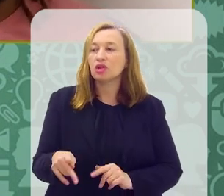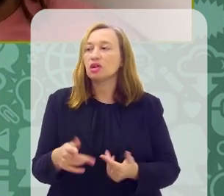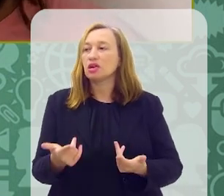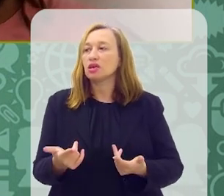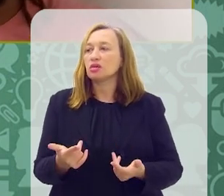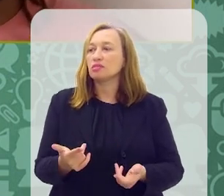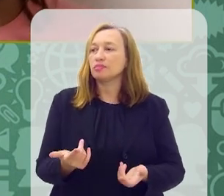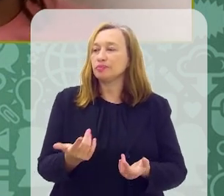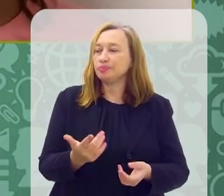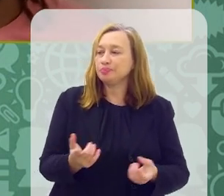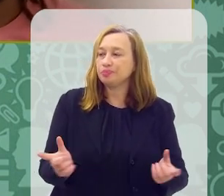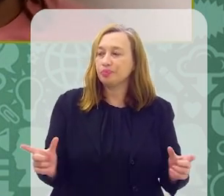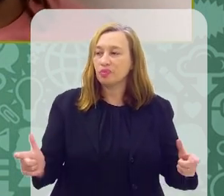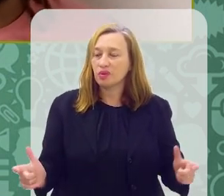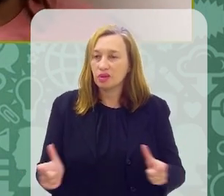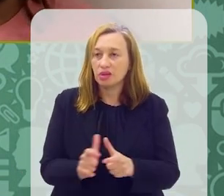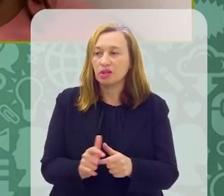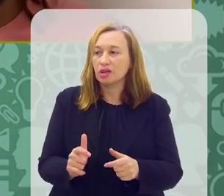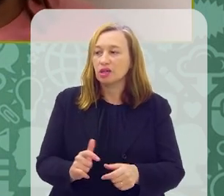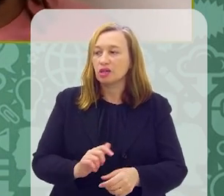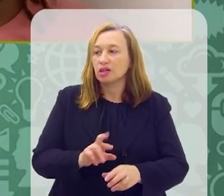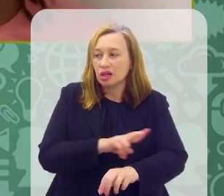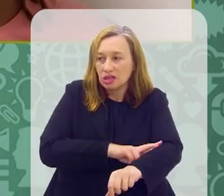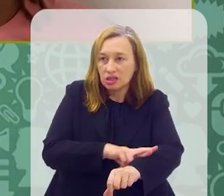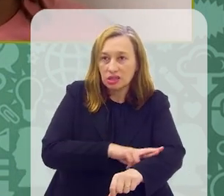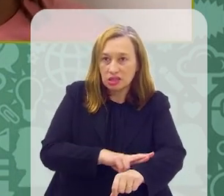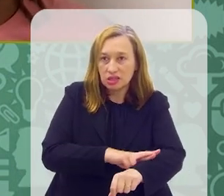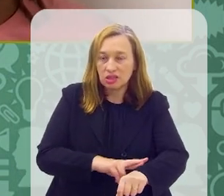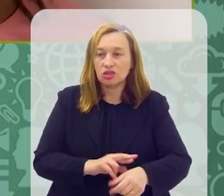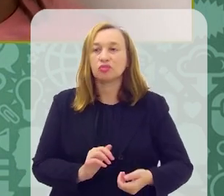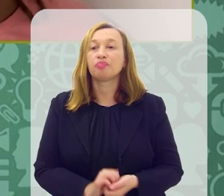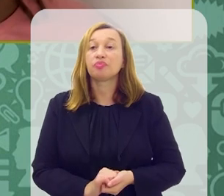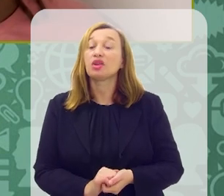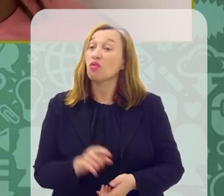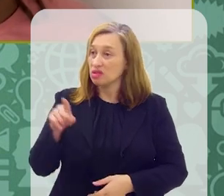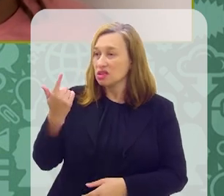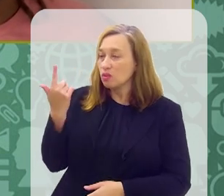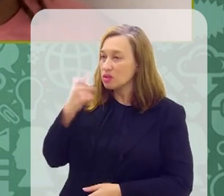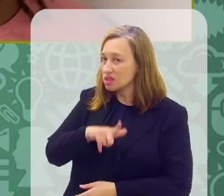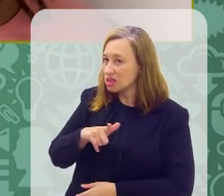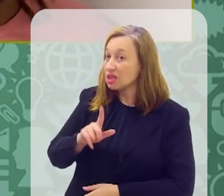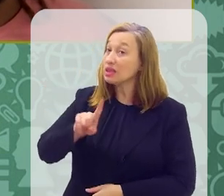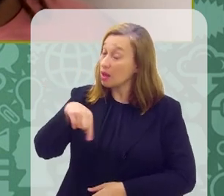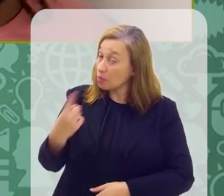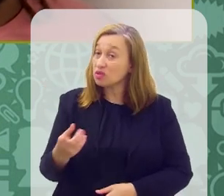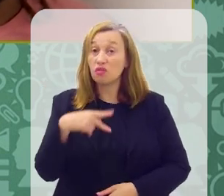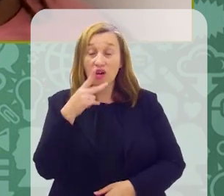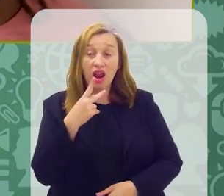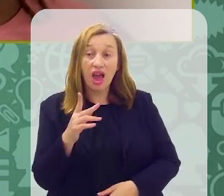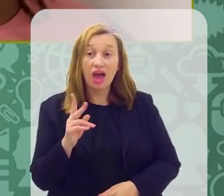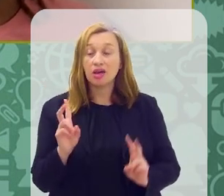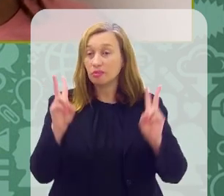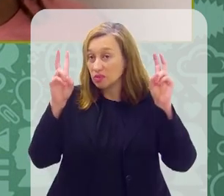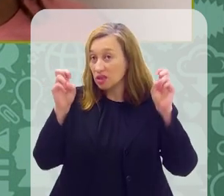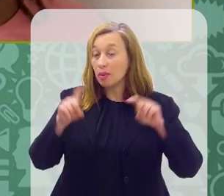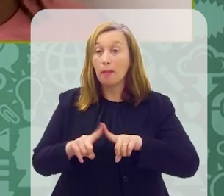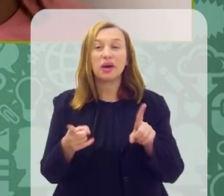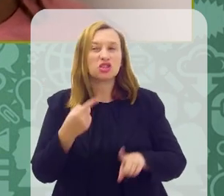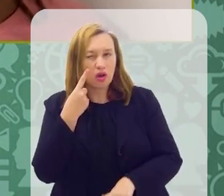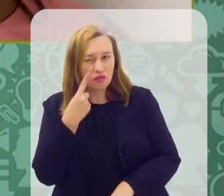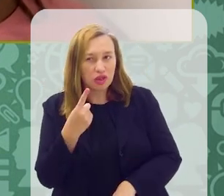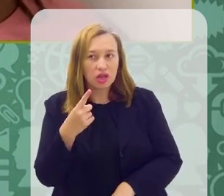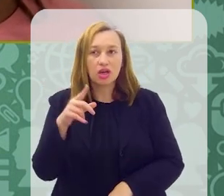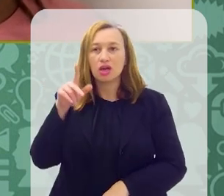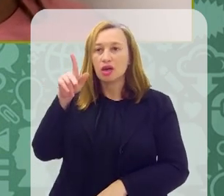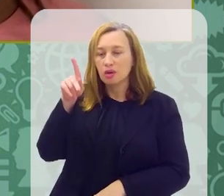questão da erradicação do racismo no nosso meio. Aliás, você está conseguindo. Depois eu até vou entrar mais especificamente no